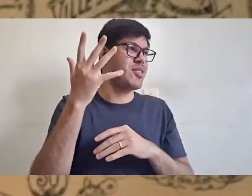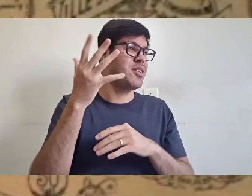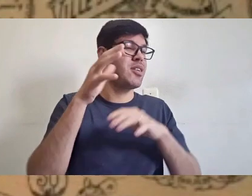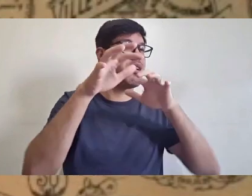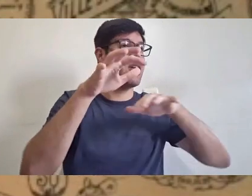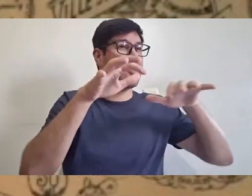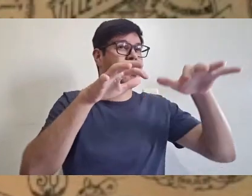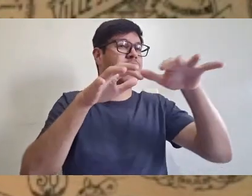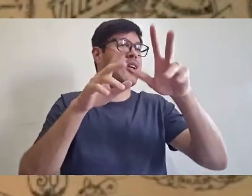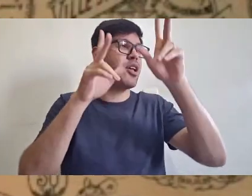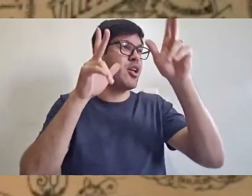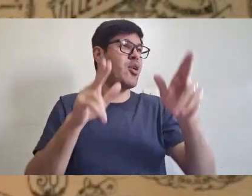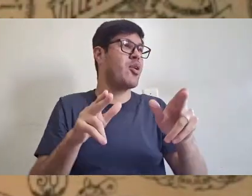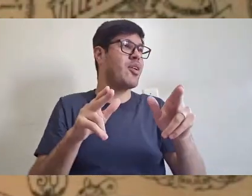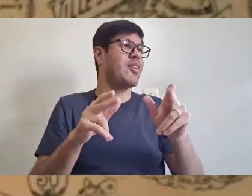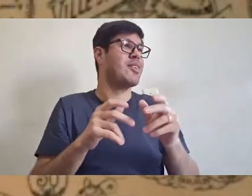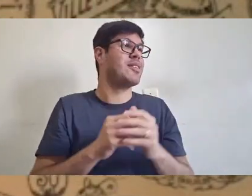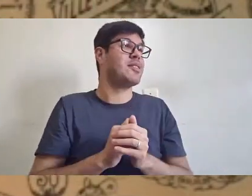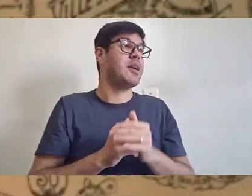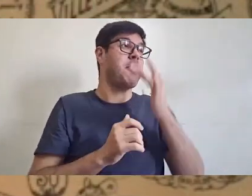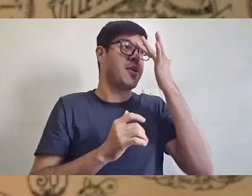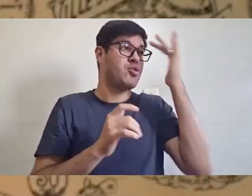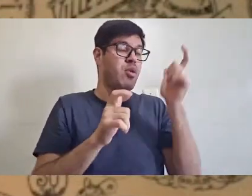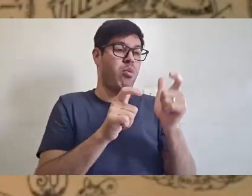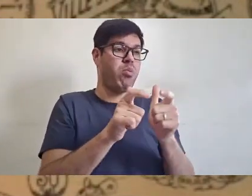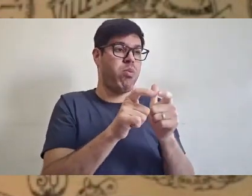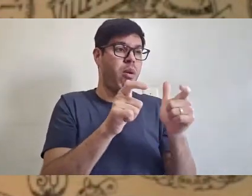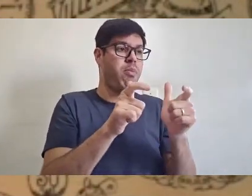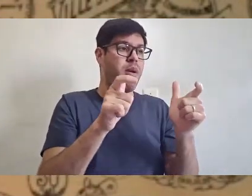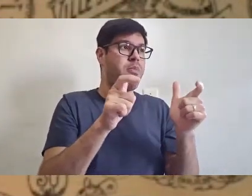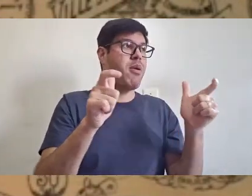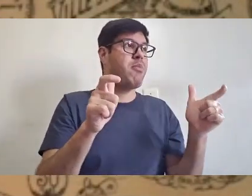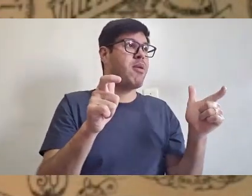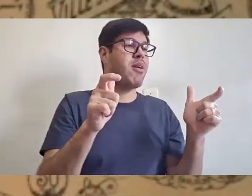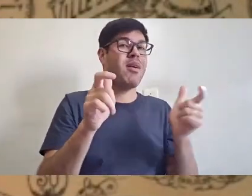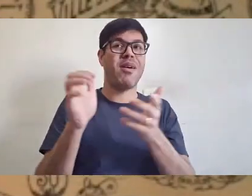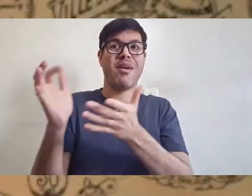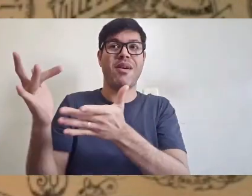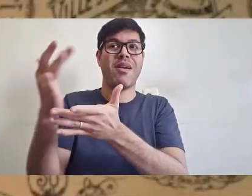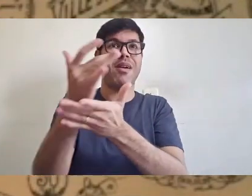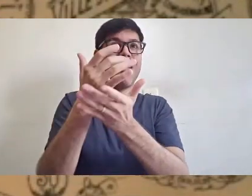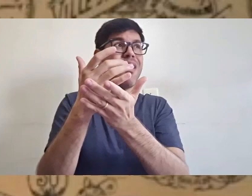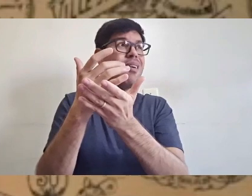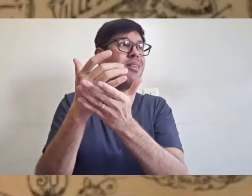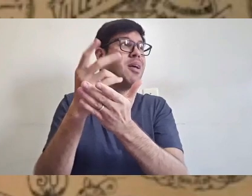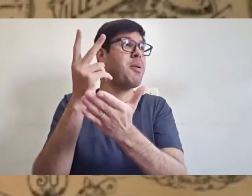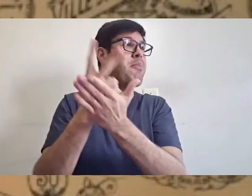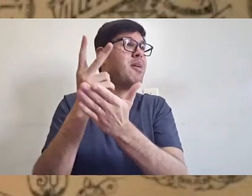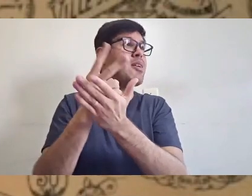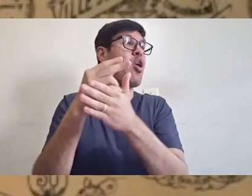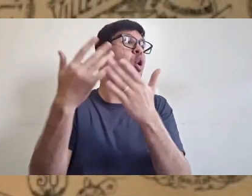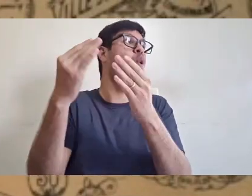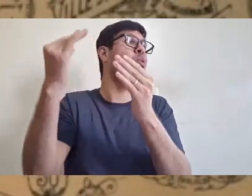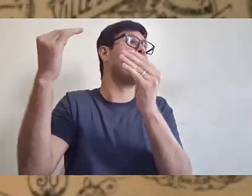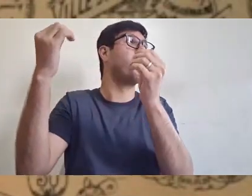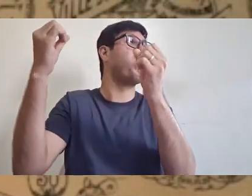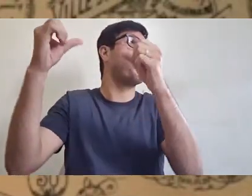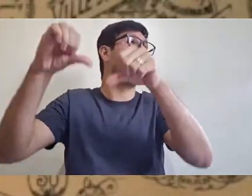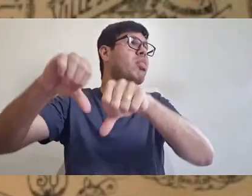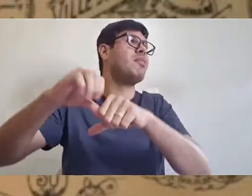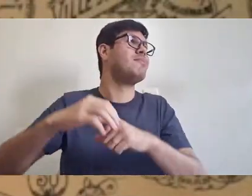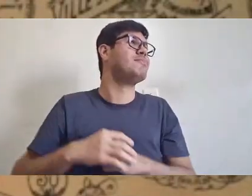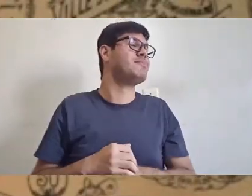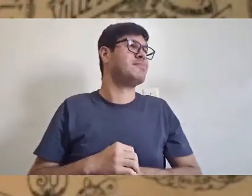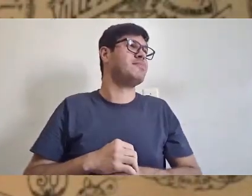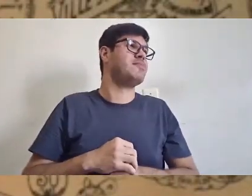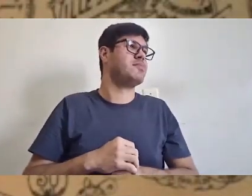hoje e com a maioria dos municípios? Cresceu a população e a arrecadação ou é a mesma ou caiu.